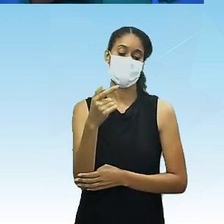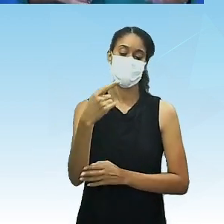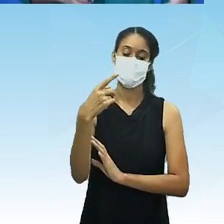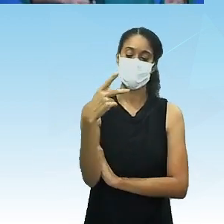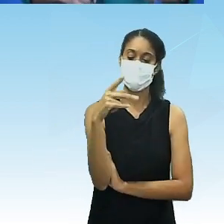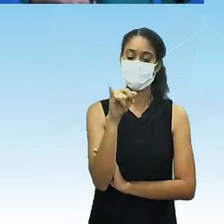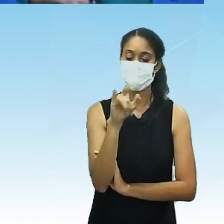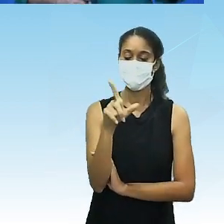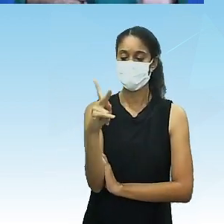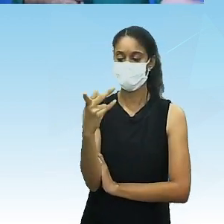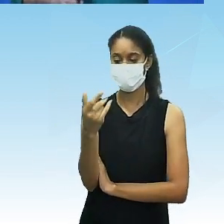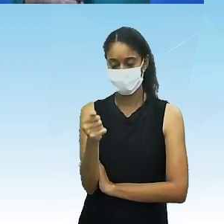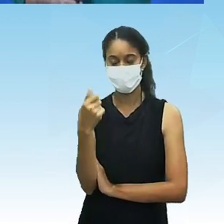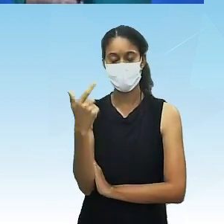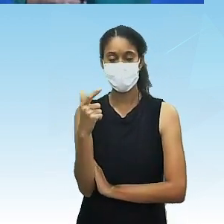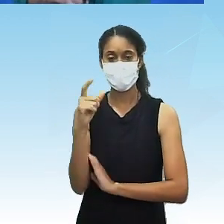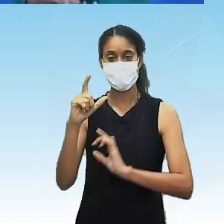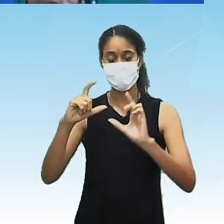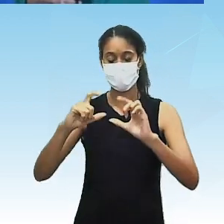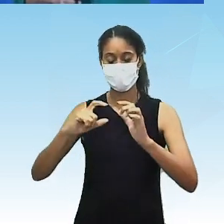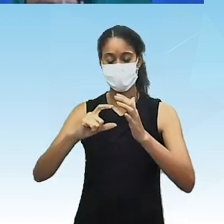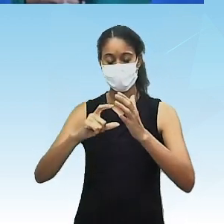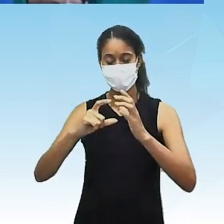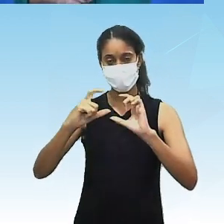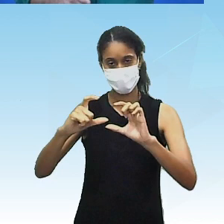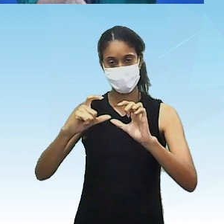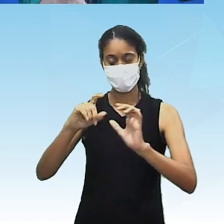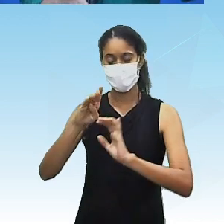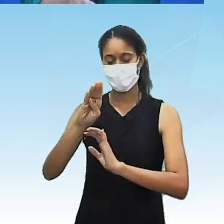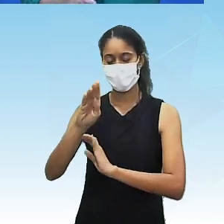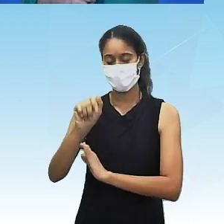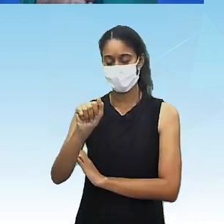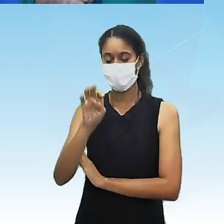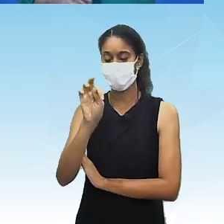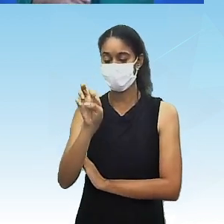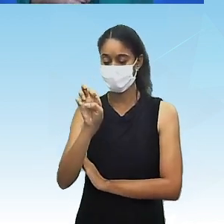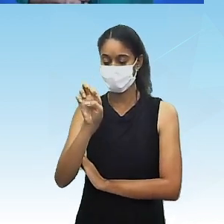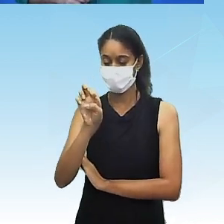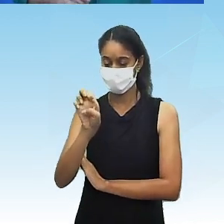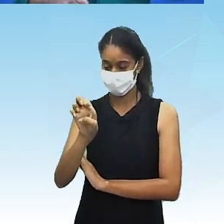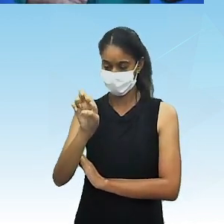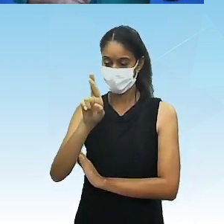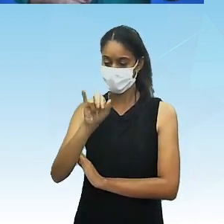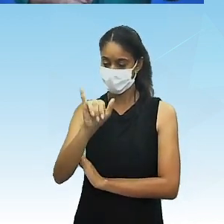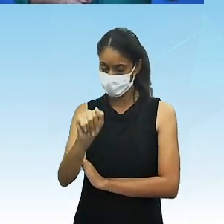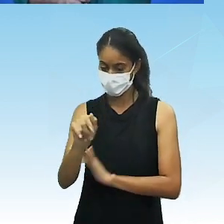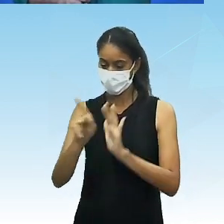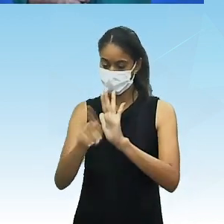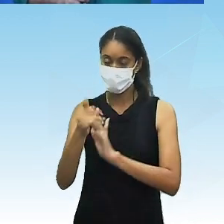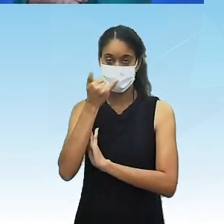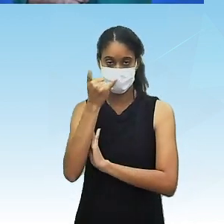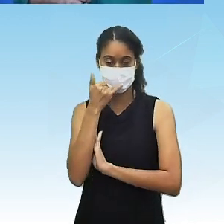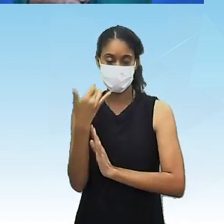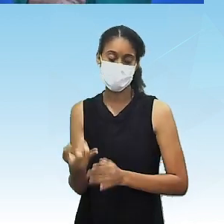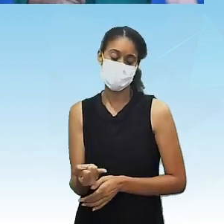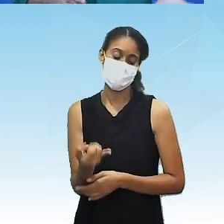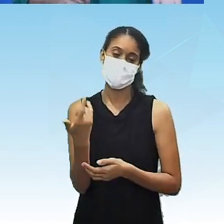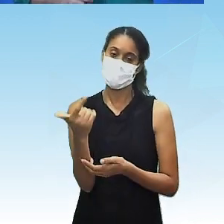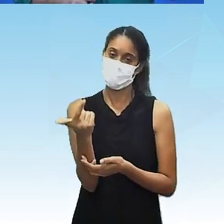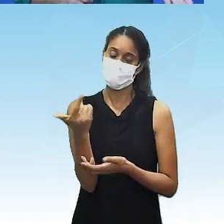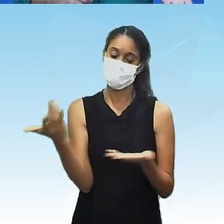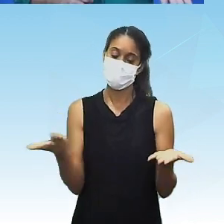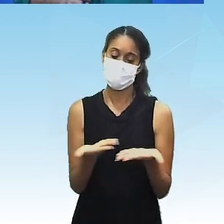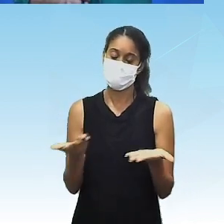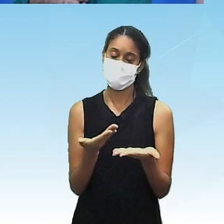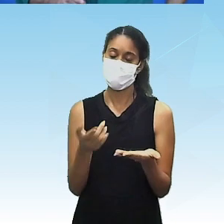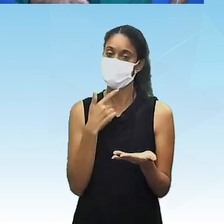aí você também consegue estudar o equilíbrio químico, porque hoje, se não fosse o equilíbrio químico, gente, nenhum telefone funcionava hoje em